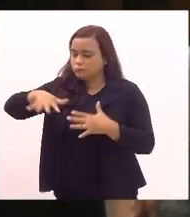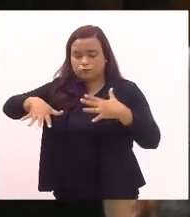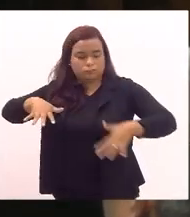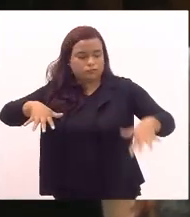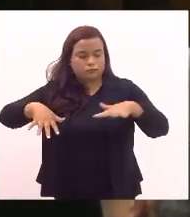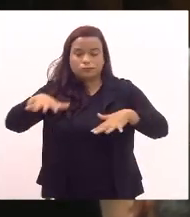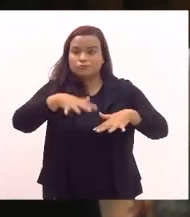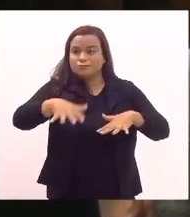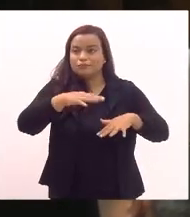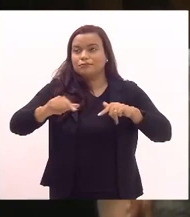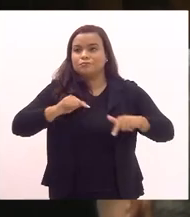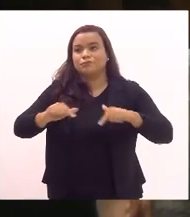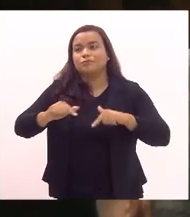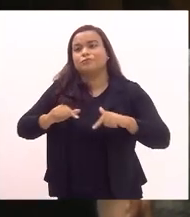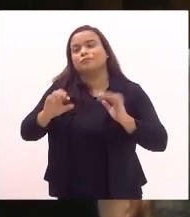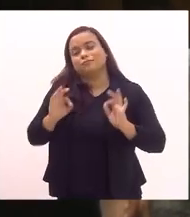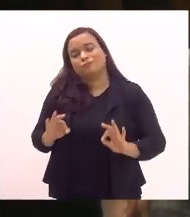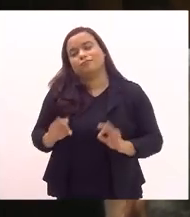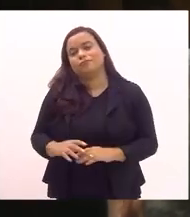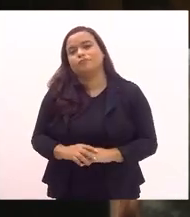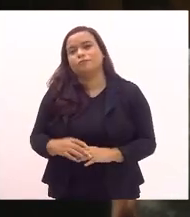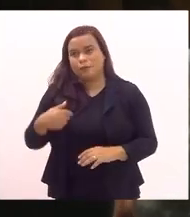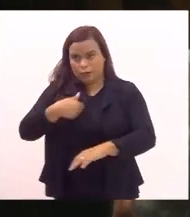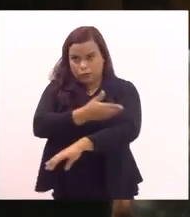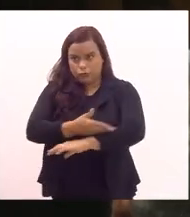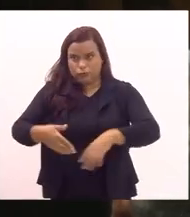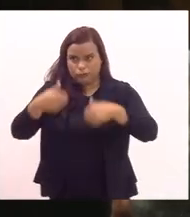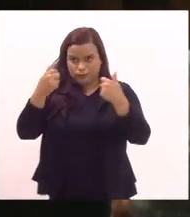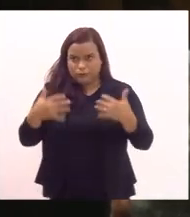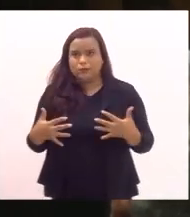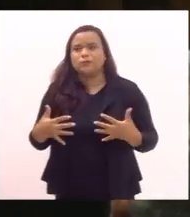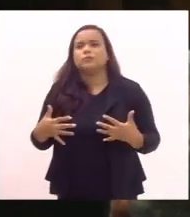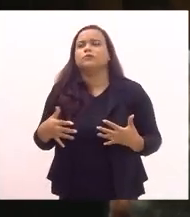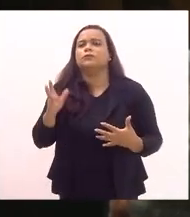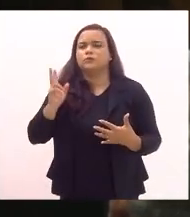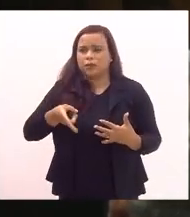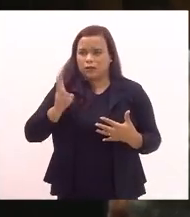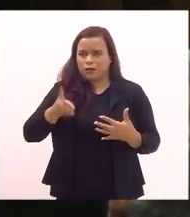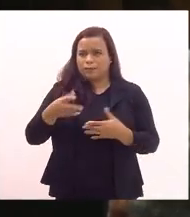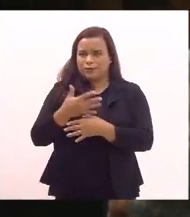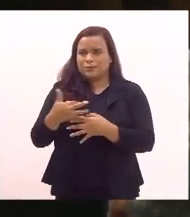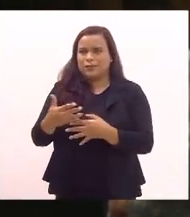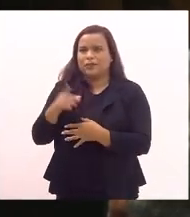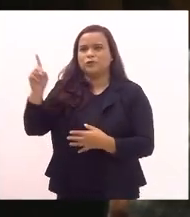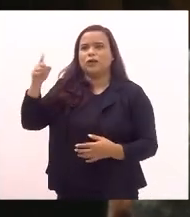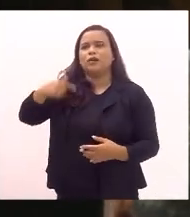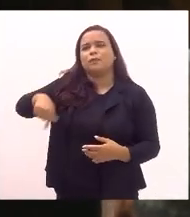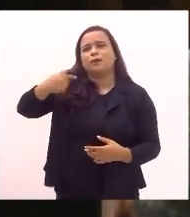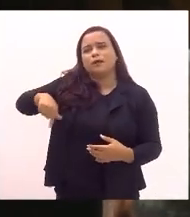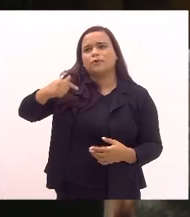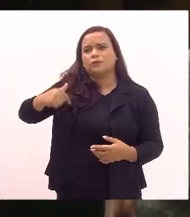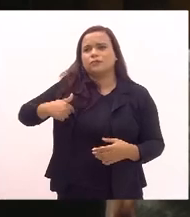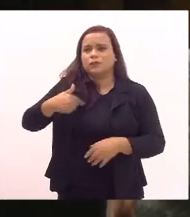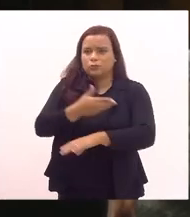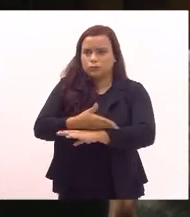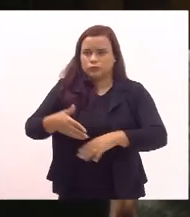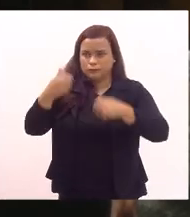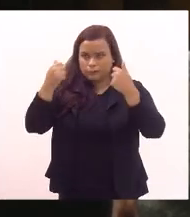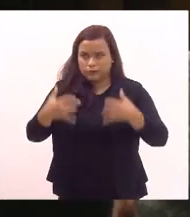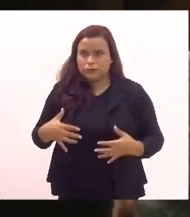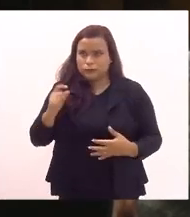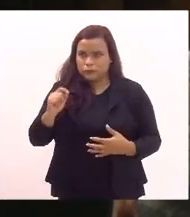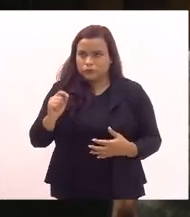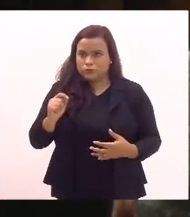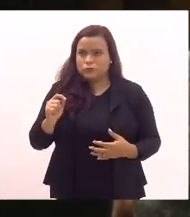cada um na sua atuação Eu costumo dizer nas minhas caminhadas Justamente na minha cidade de Queimados o que